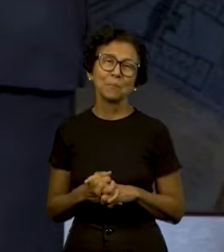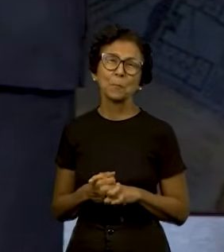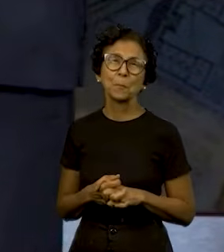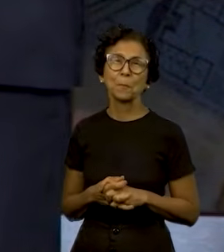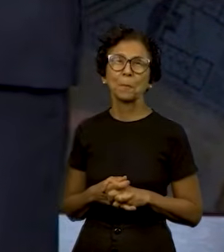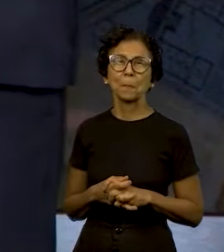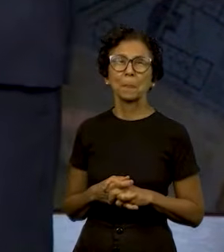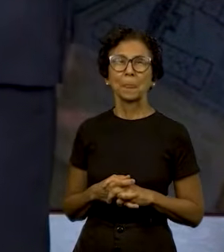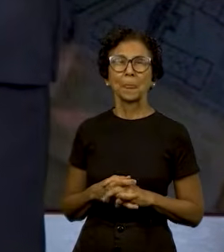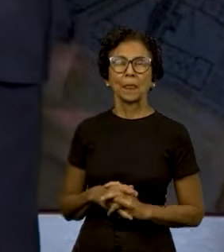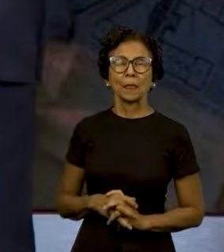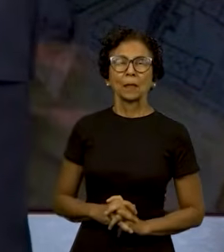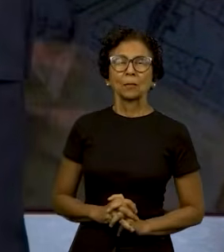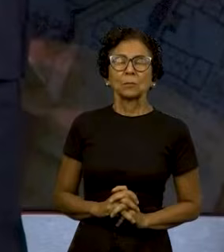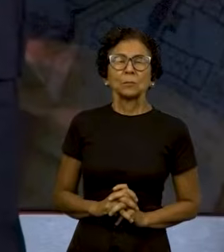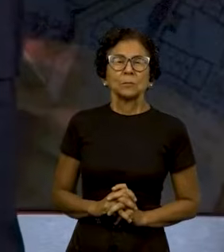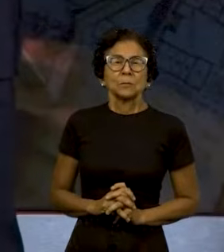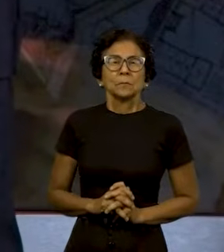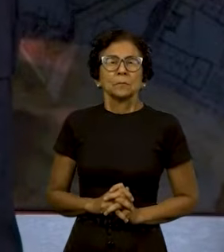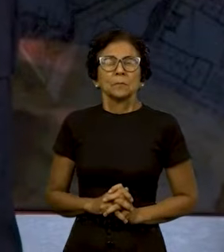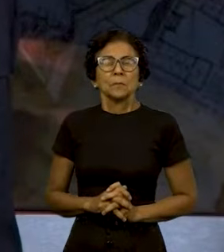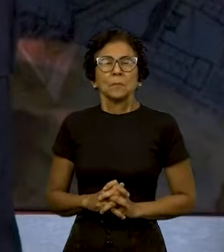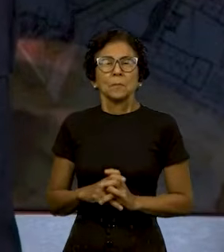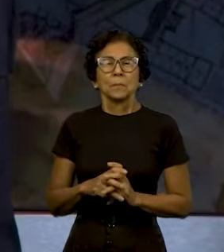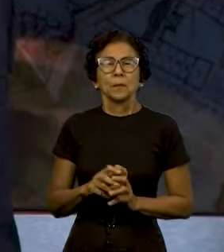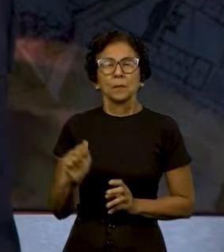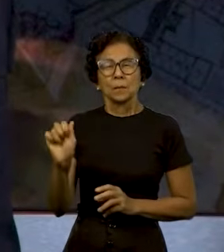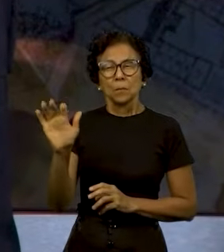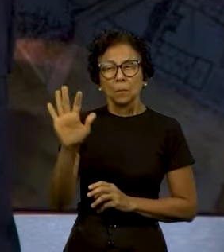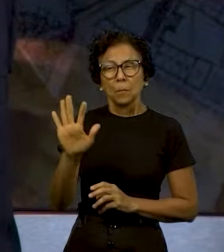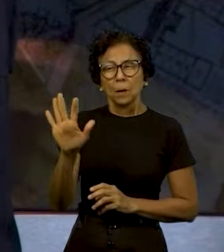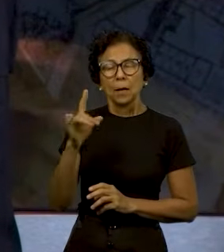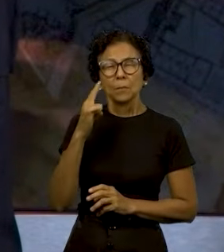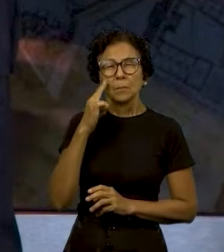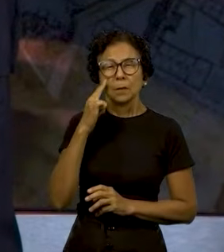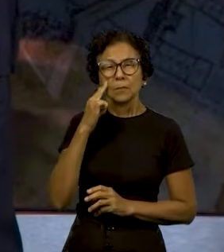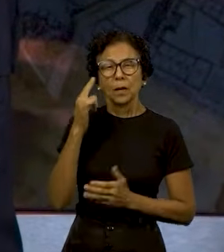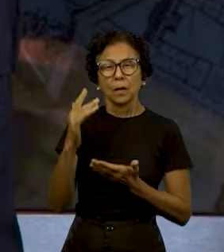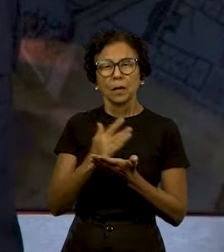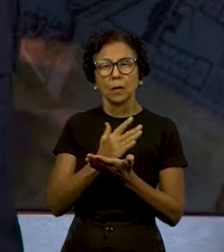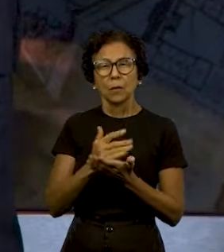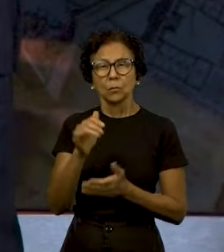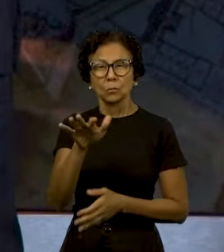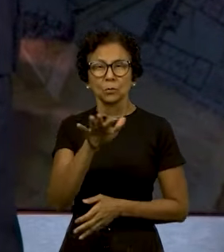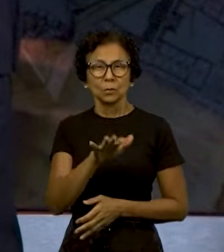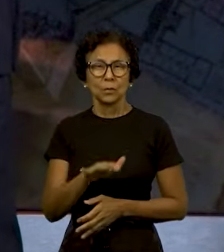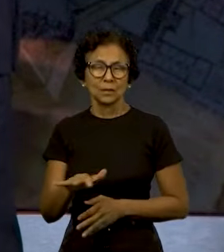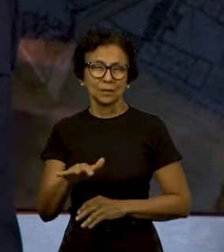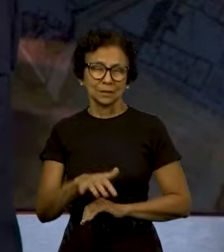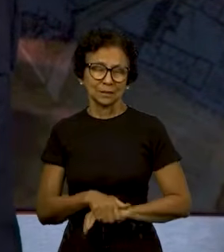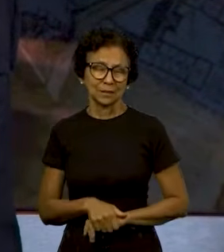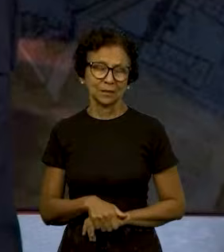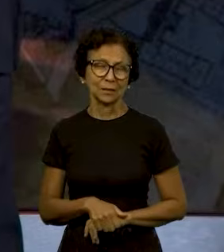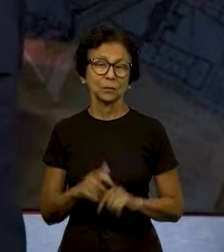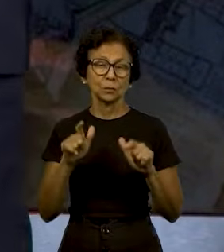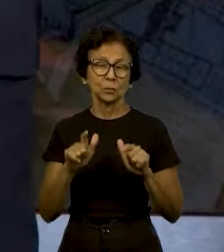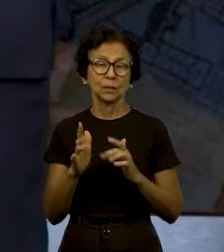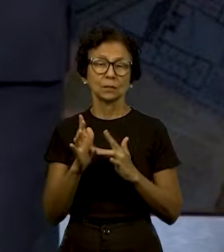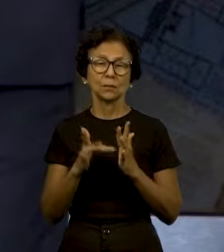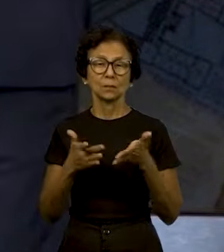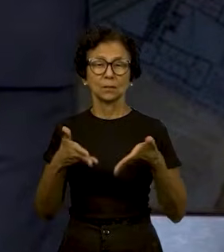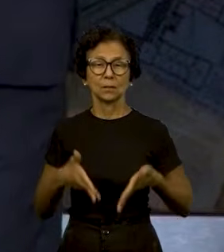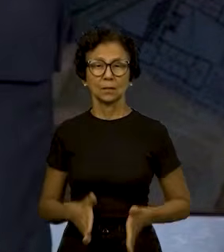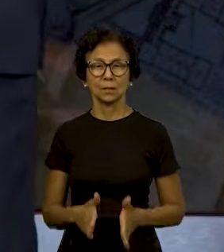vamos então passar por alguns locais e especialmente no nascimento do Senhor